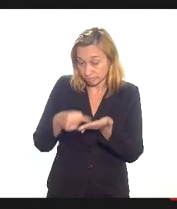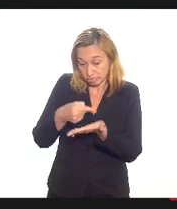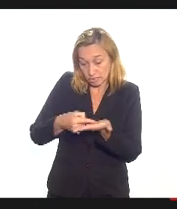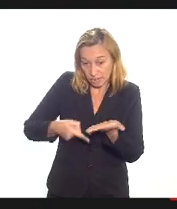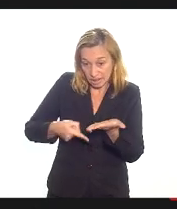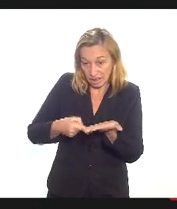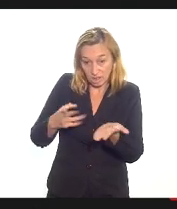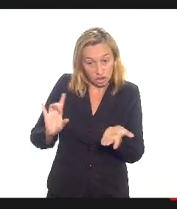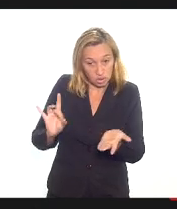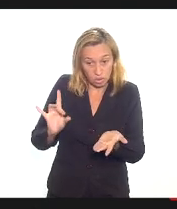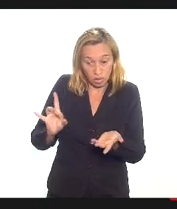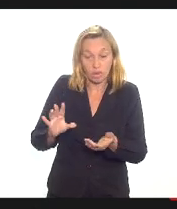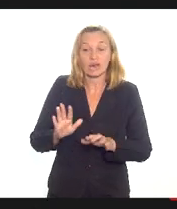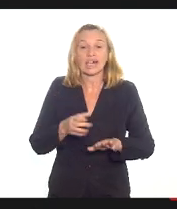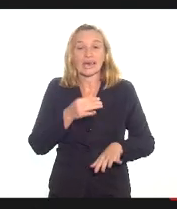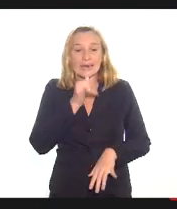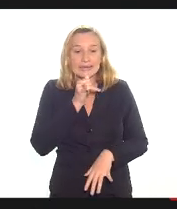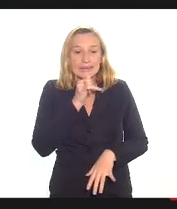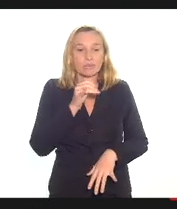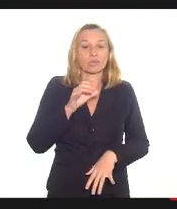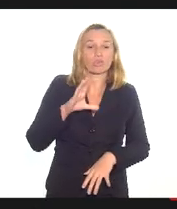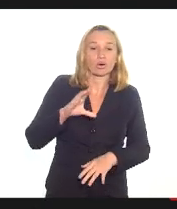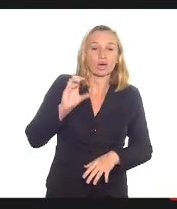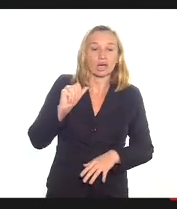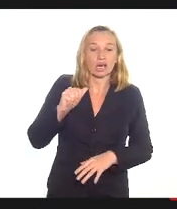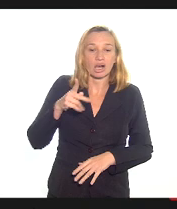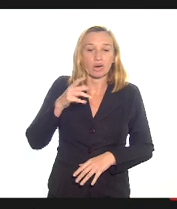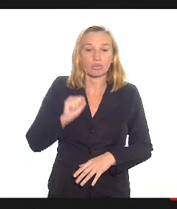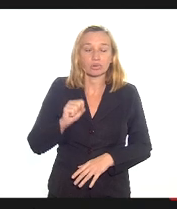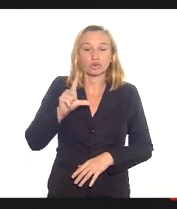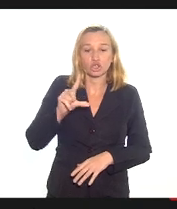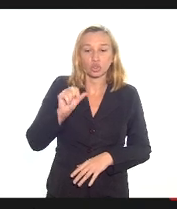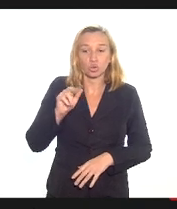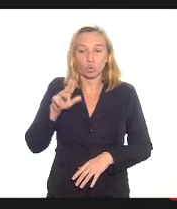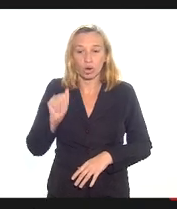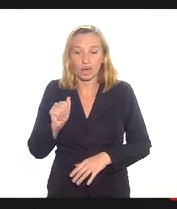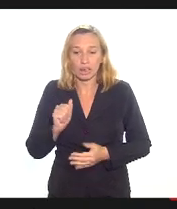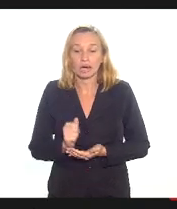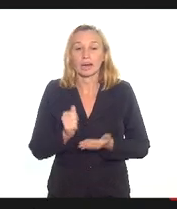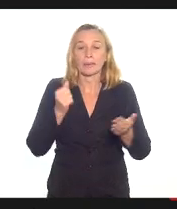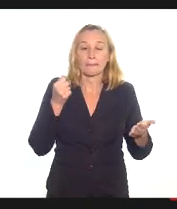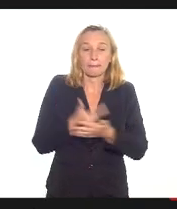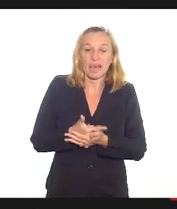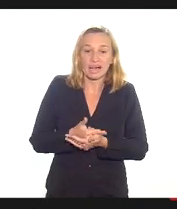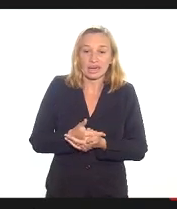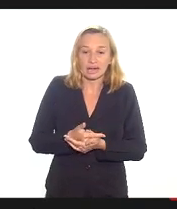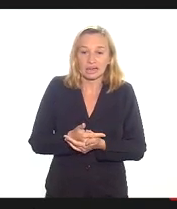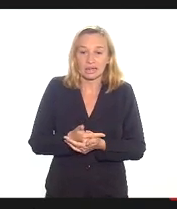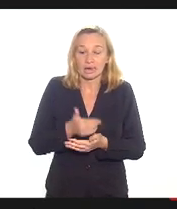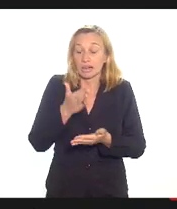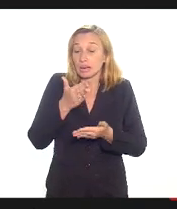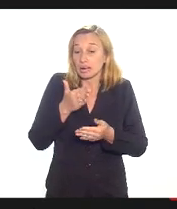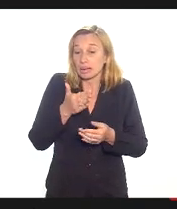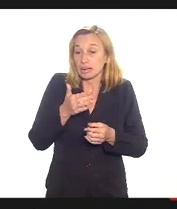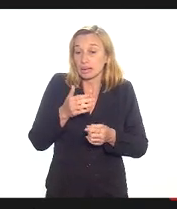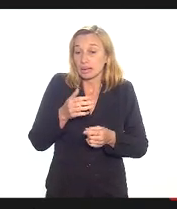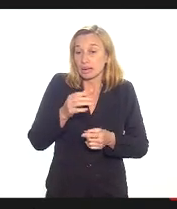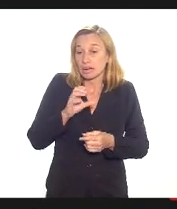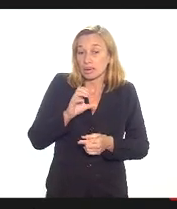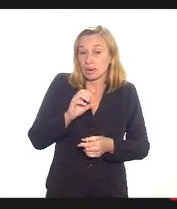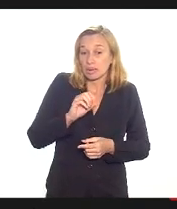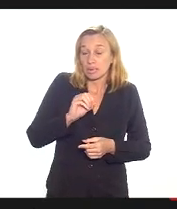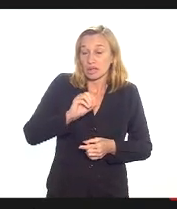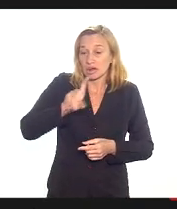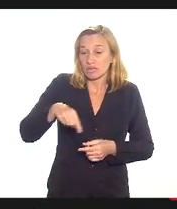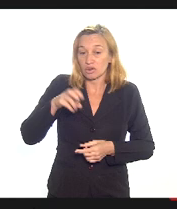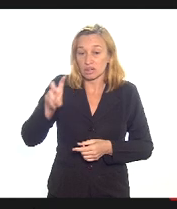O campo de Lula, por exemplo, agora Tupi, ele paga 0,5% para o centro de pesquisa da empresa